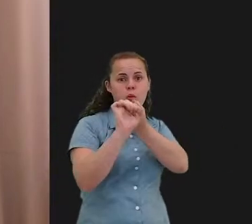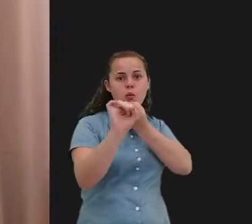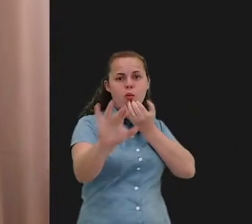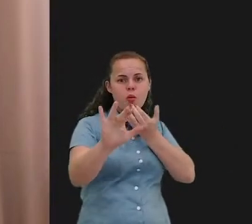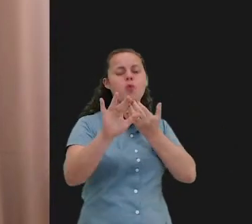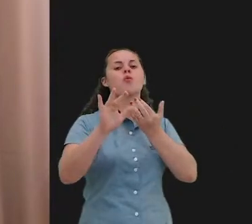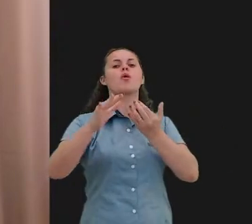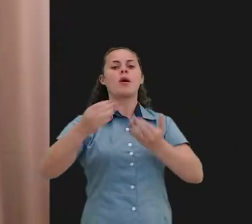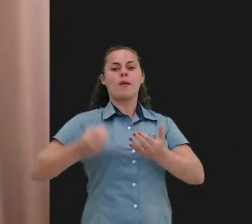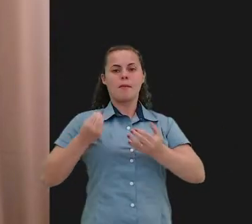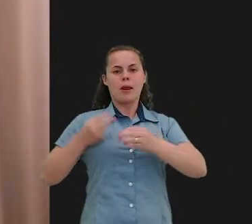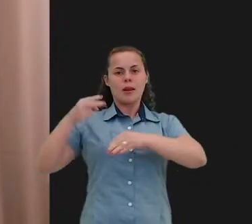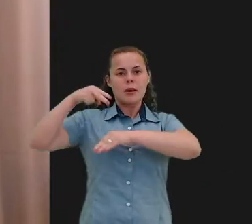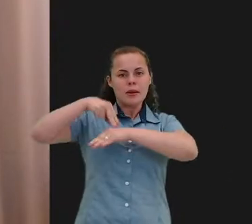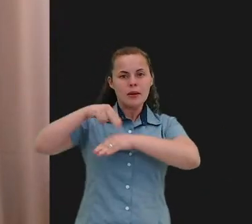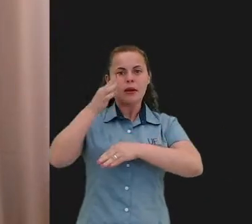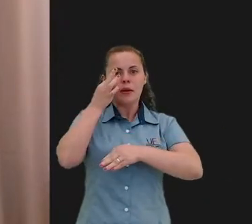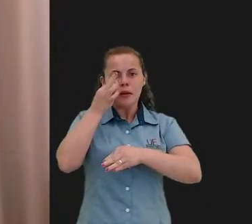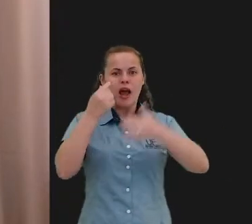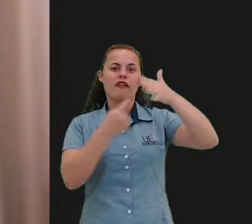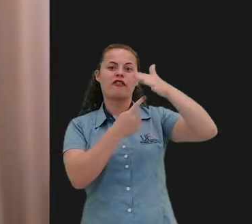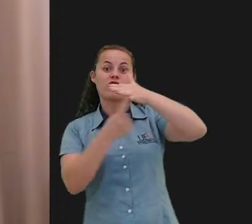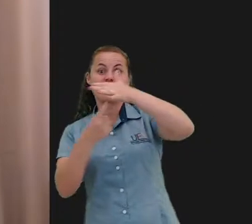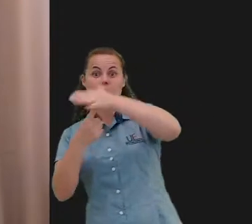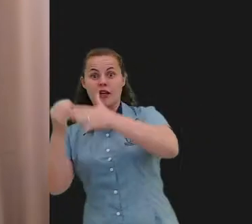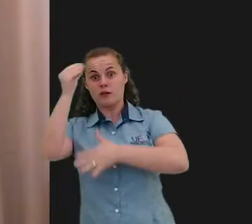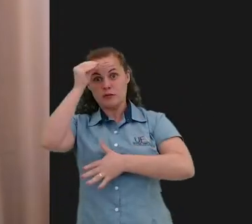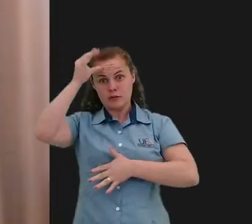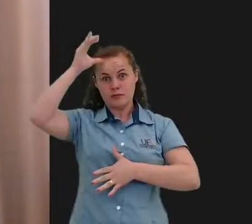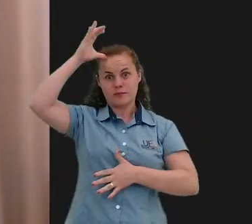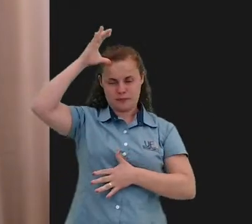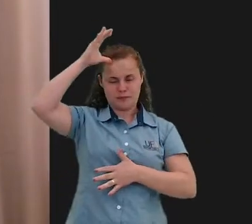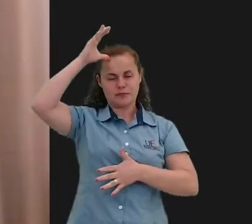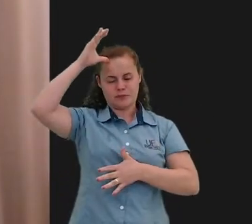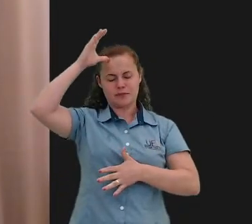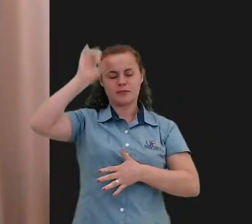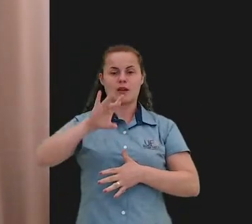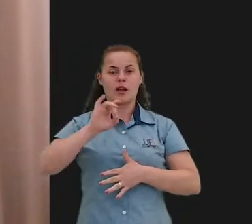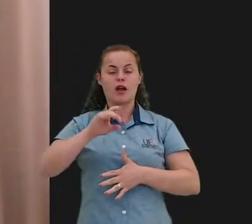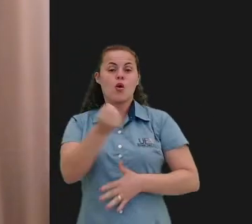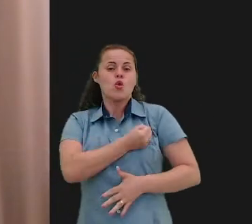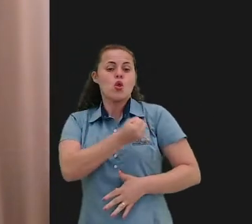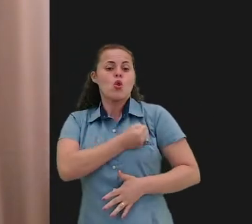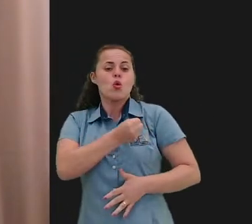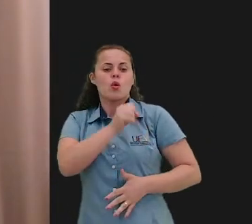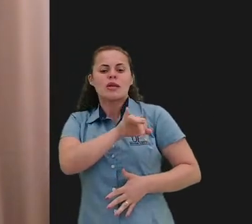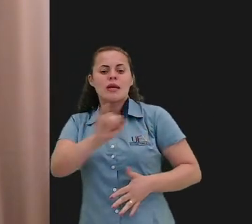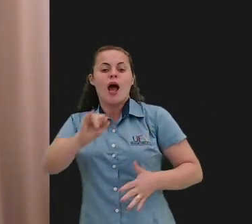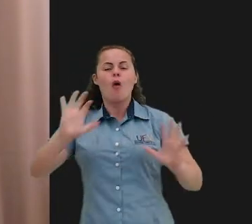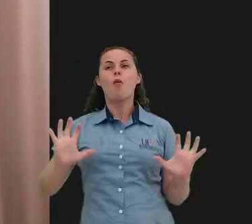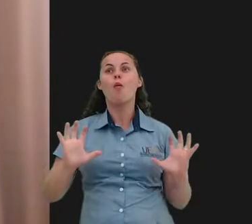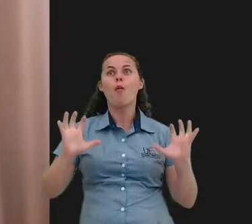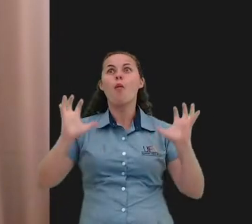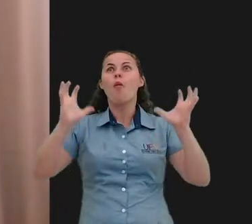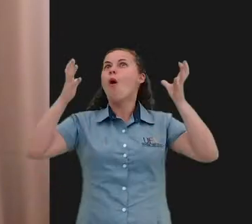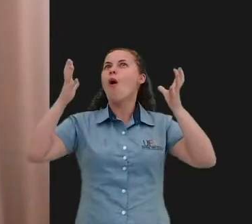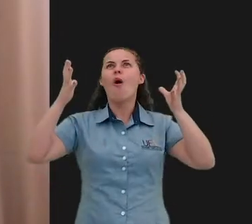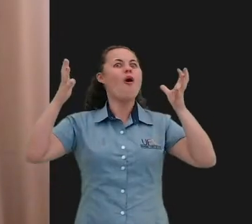com exceção da Feira do Conhecimento. Os números do CIA nos fazem comemorar. Tivemos